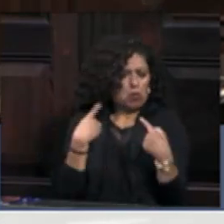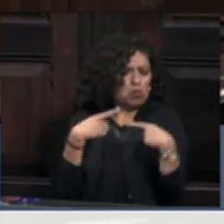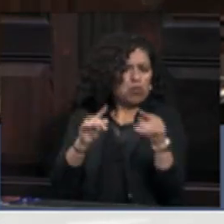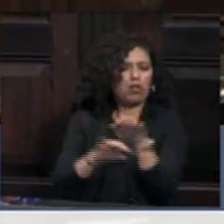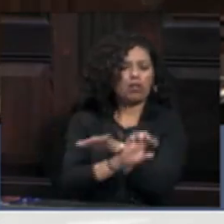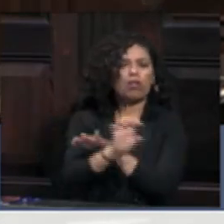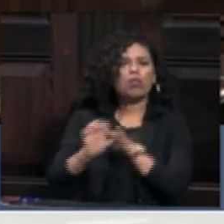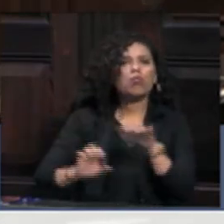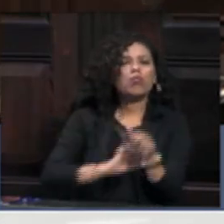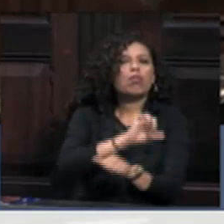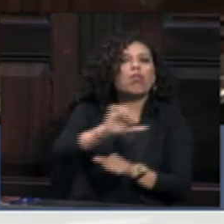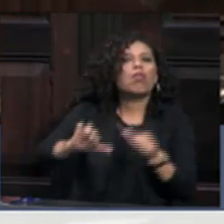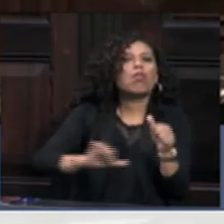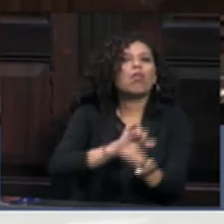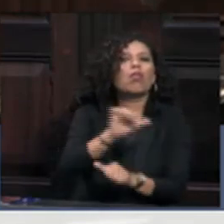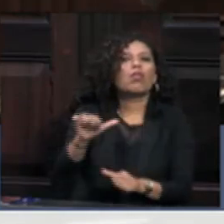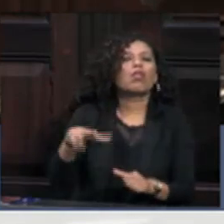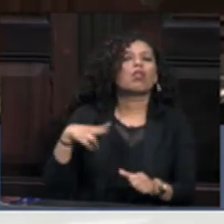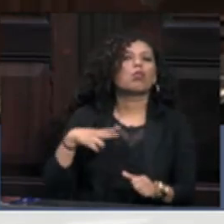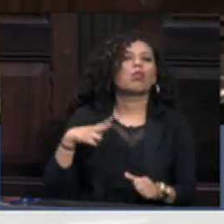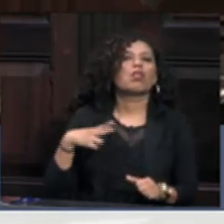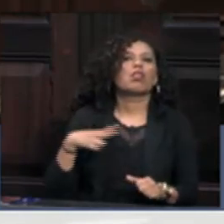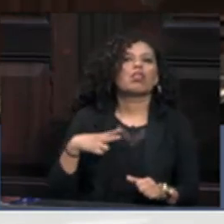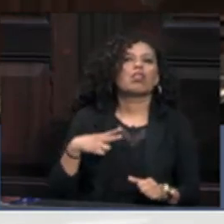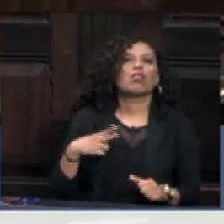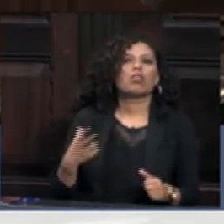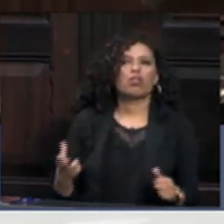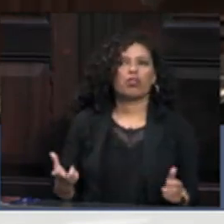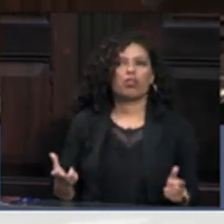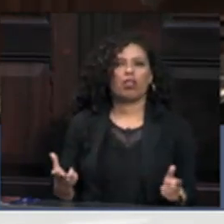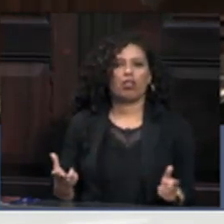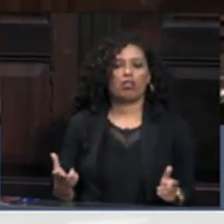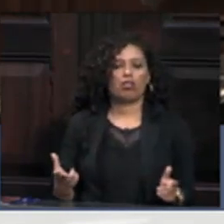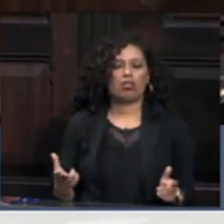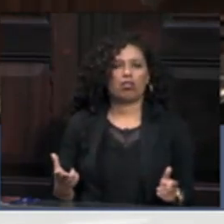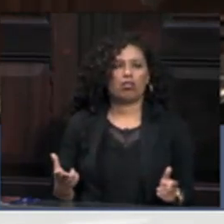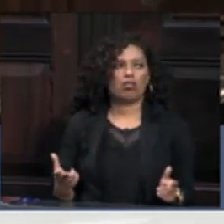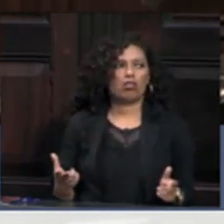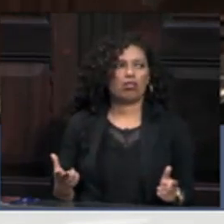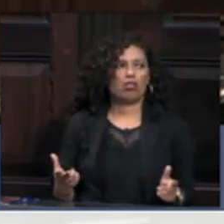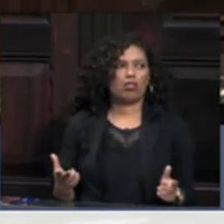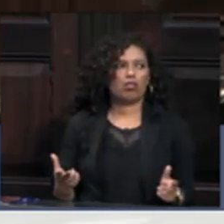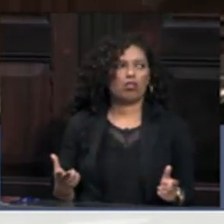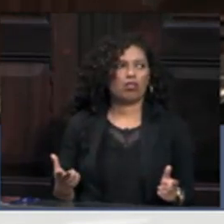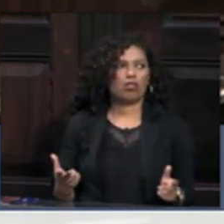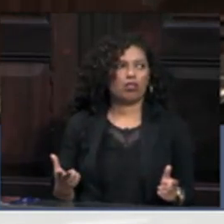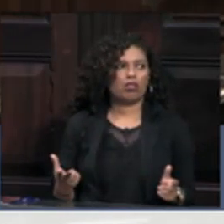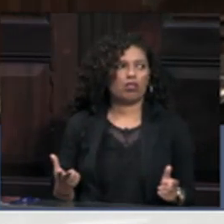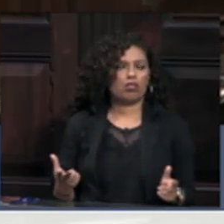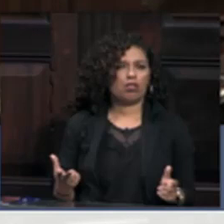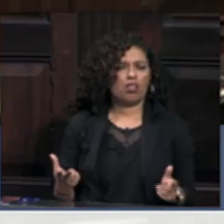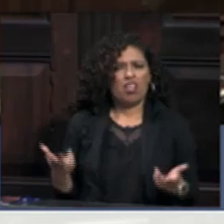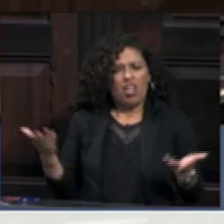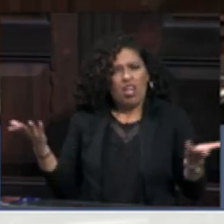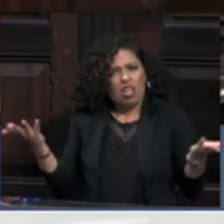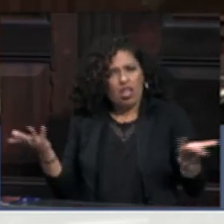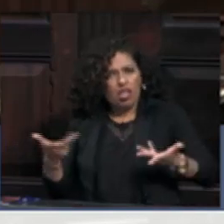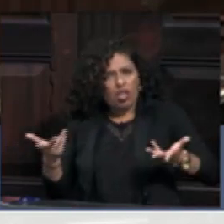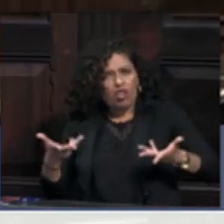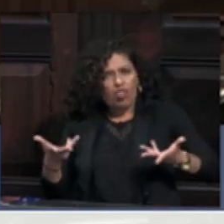contrário à privatização da empresa. Então não tem